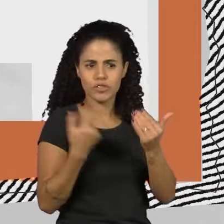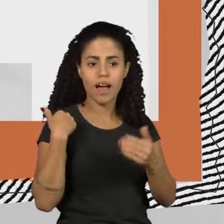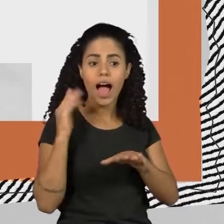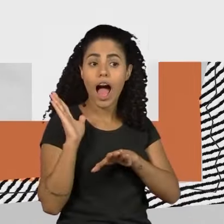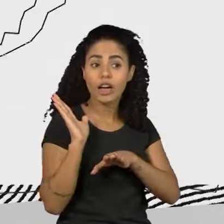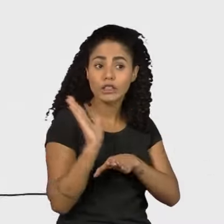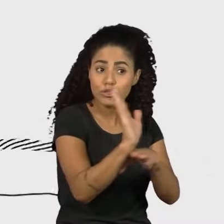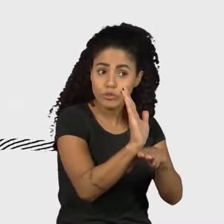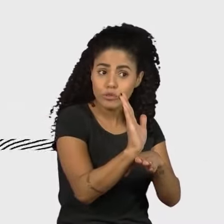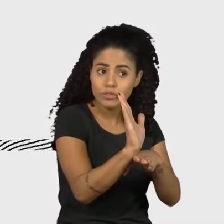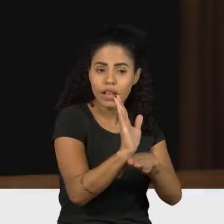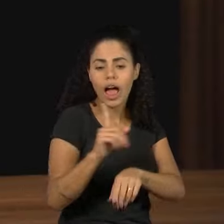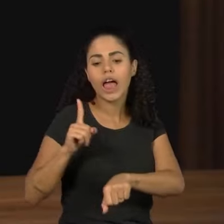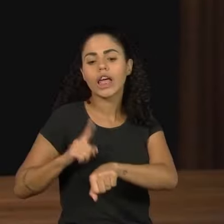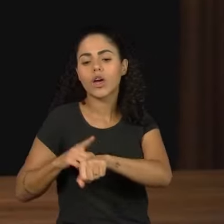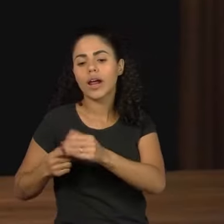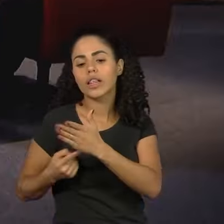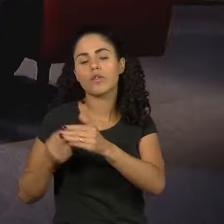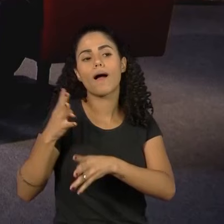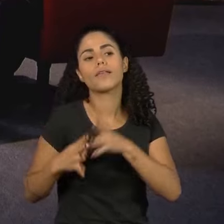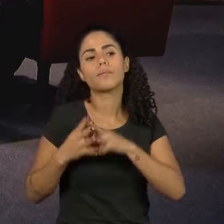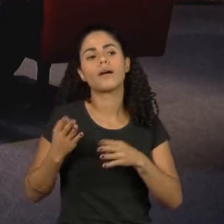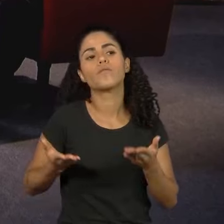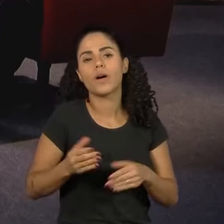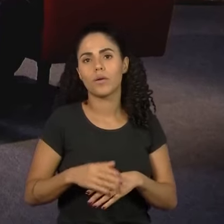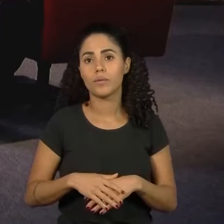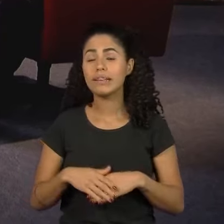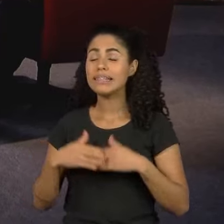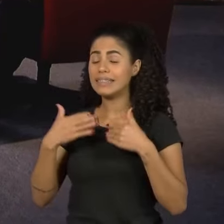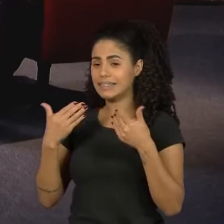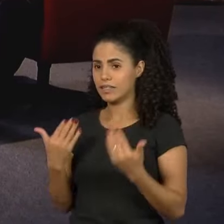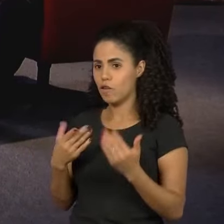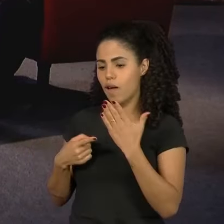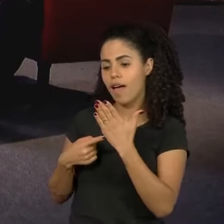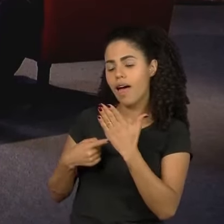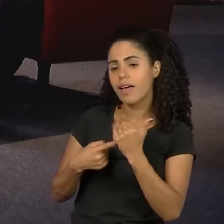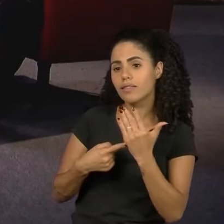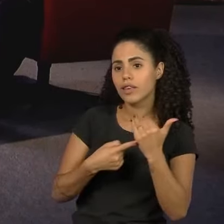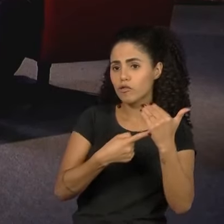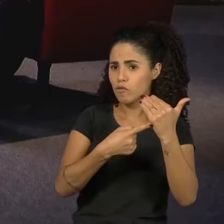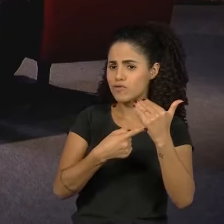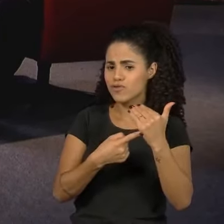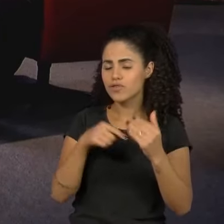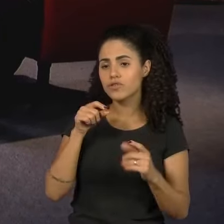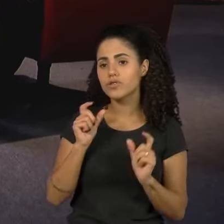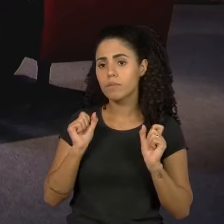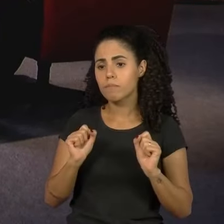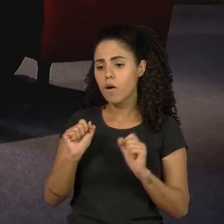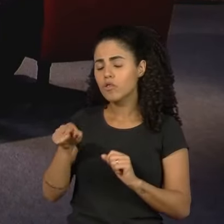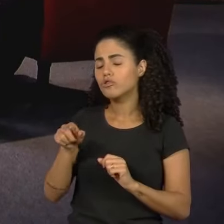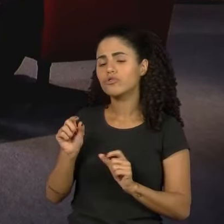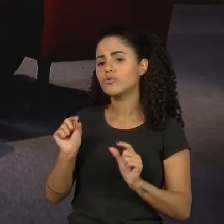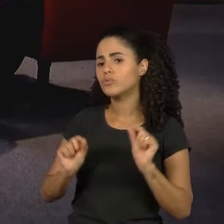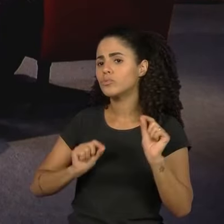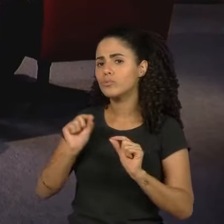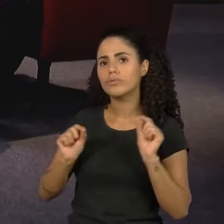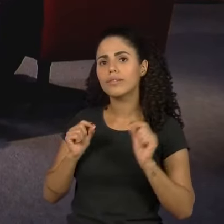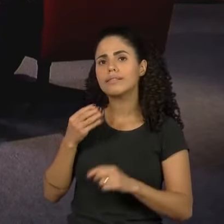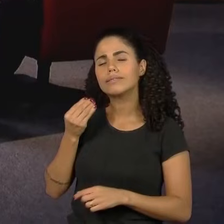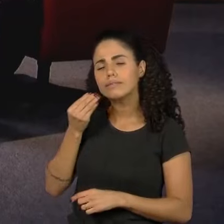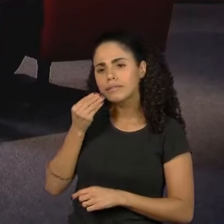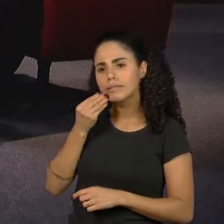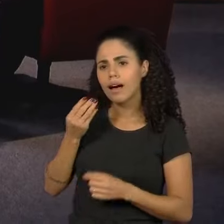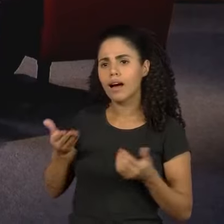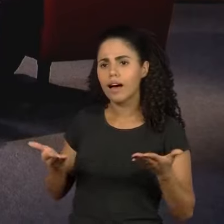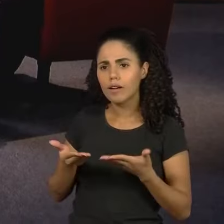ajuda e quando que ela atrapalha cara mesmo a tecnologia mesmo ela ela ela a própria parada de de